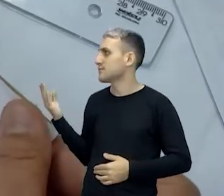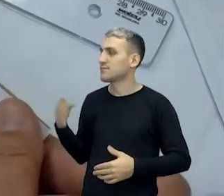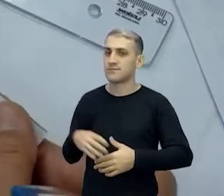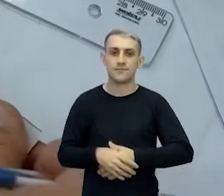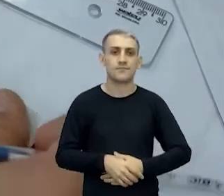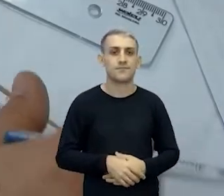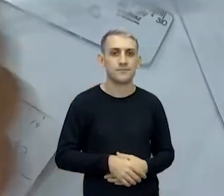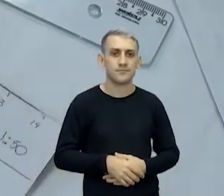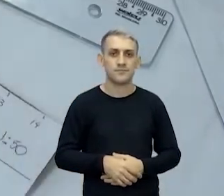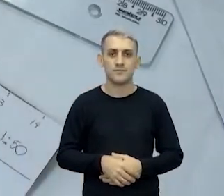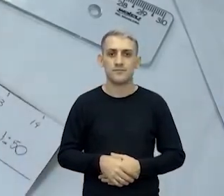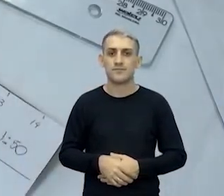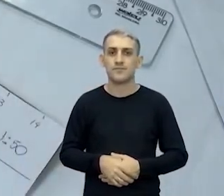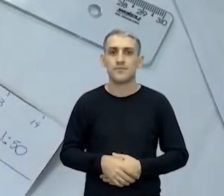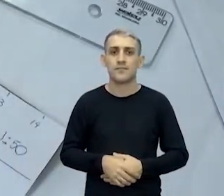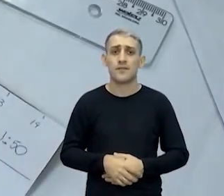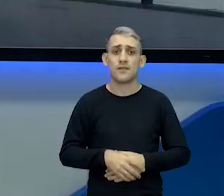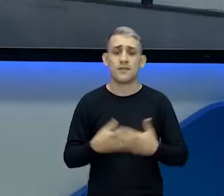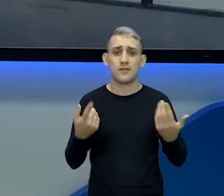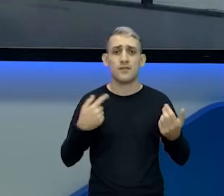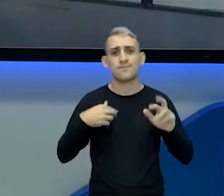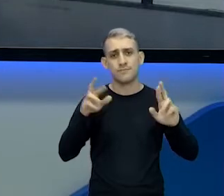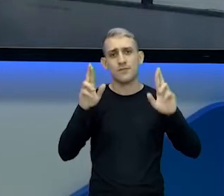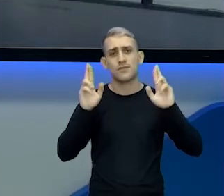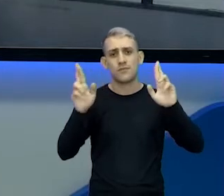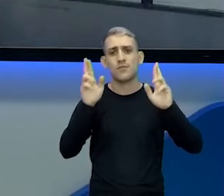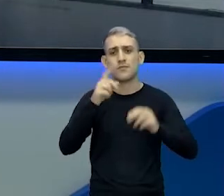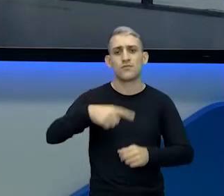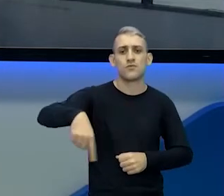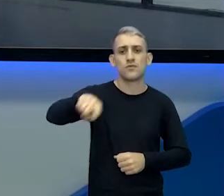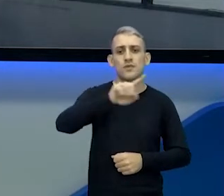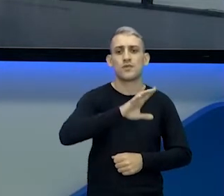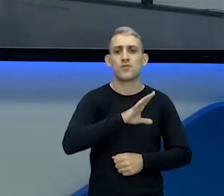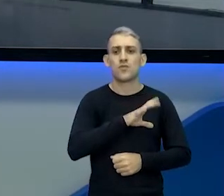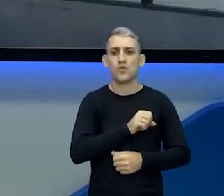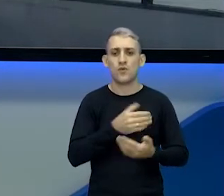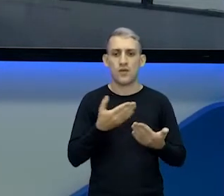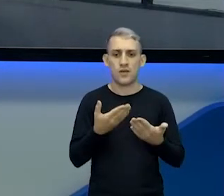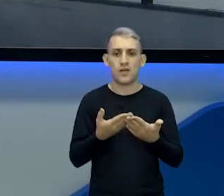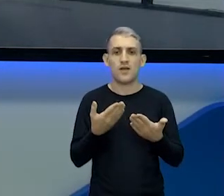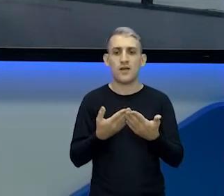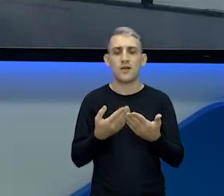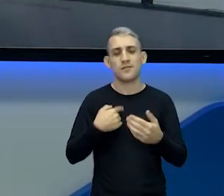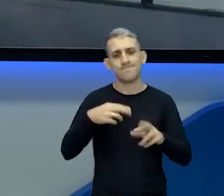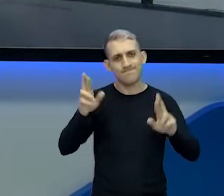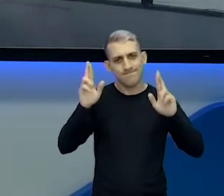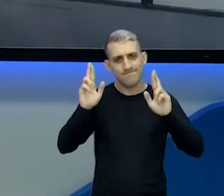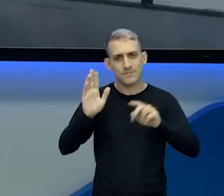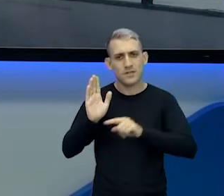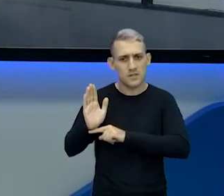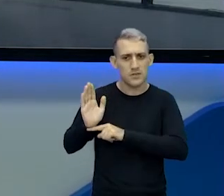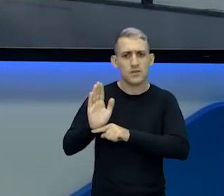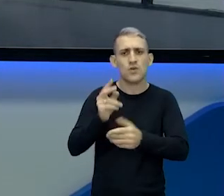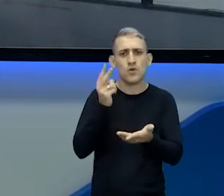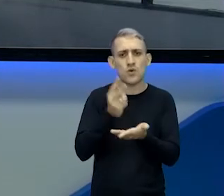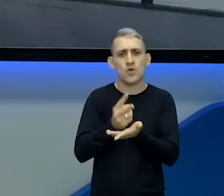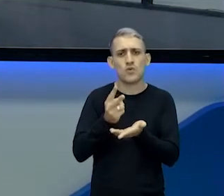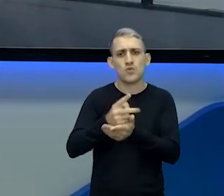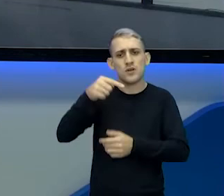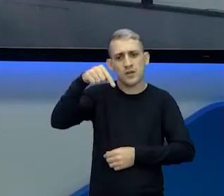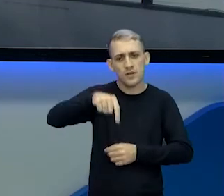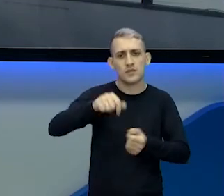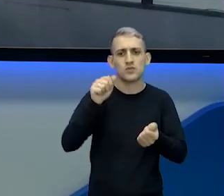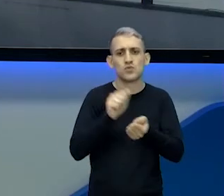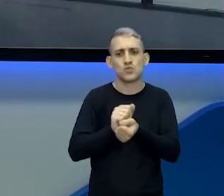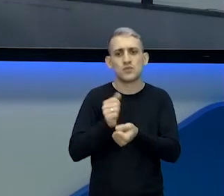aqui. Tudo bem? Então, espero que vocês tenham gostado, espero ter ajudado. Continue conosco aí para a